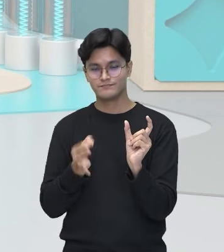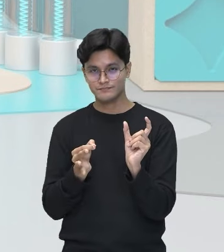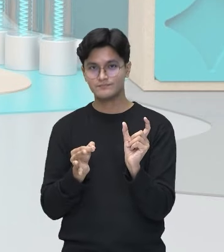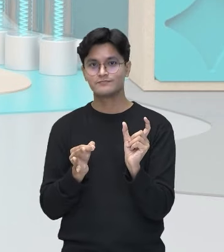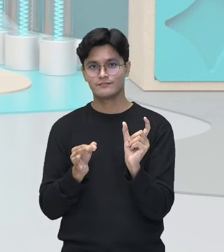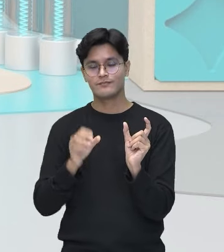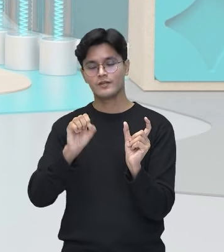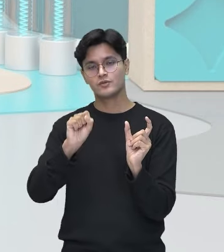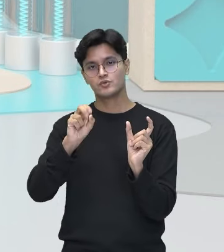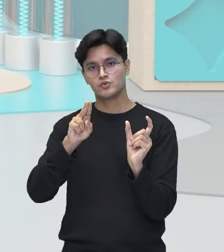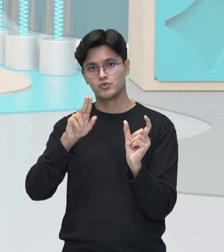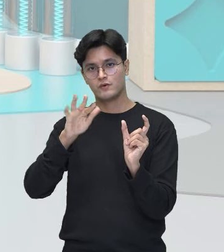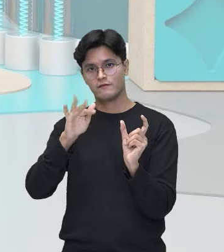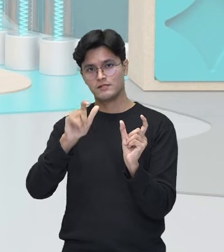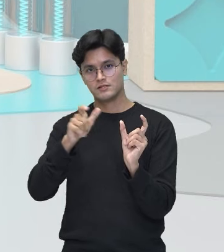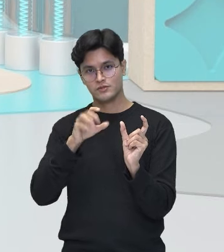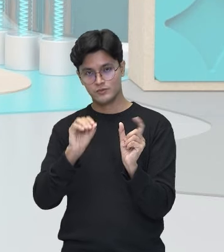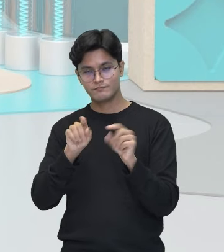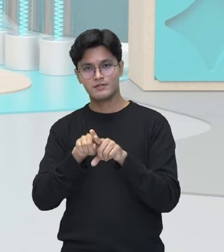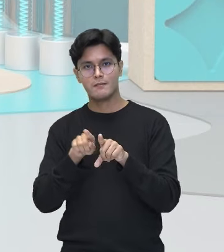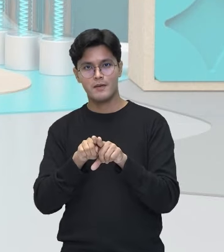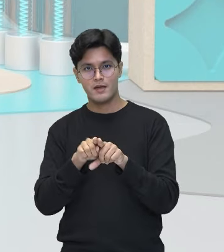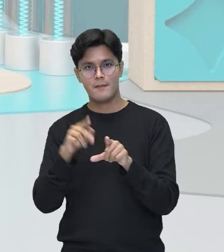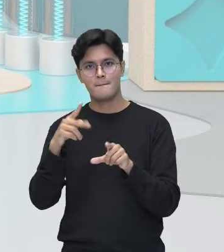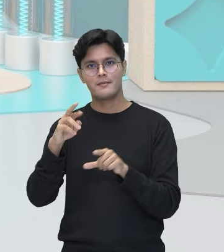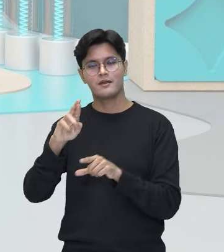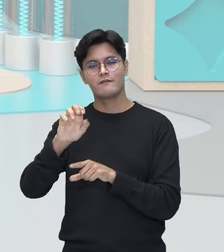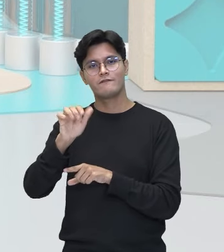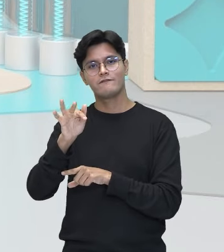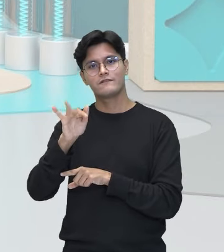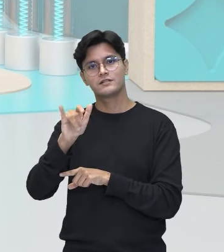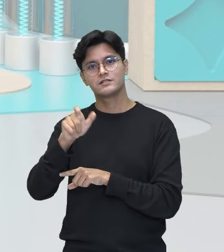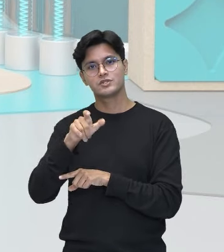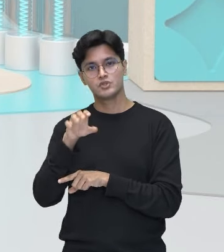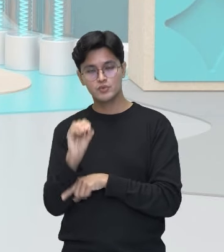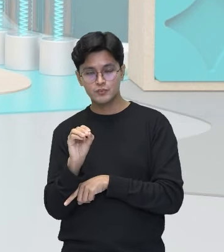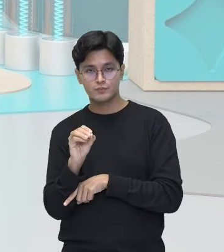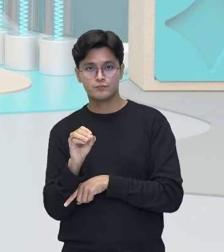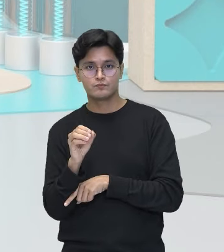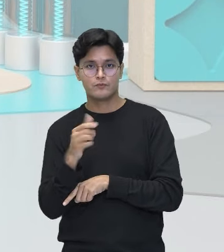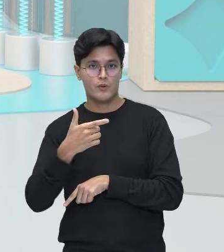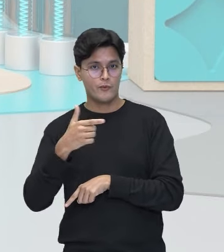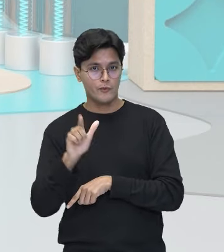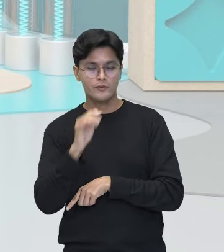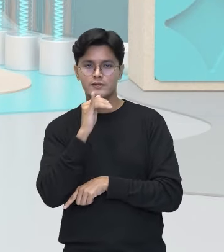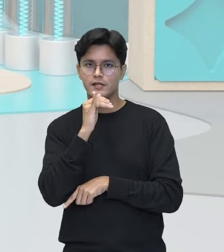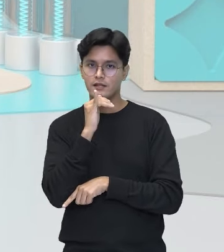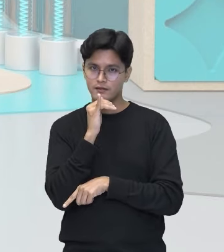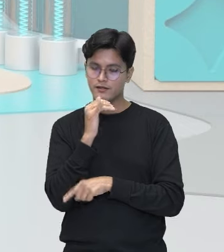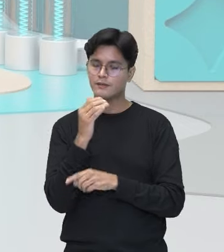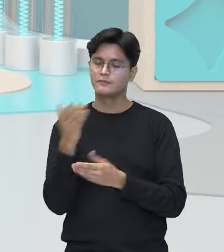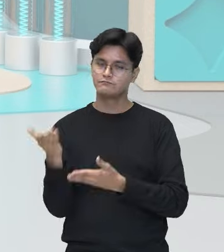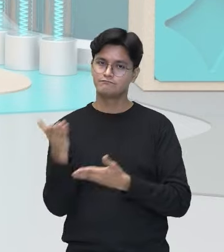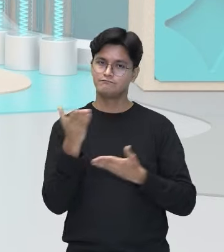o prefixo. Então, para a gente ver novos exemplos sobre esse assunto, eu quero convidá-los a